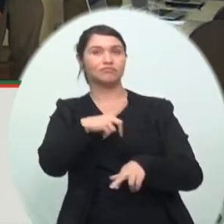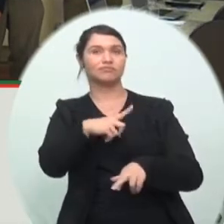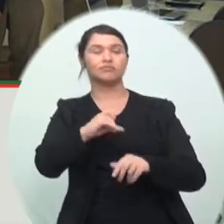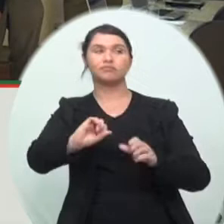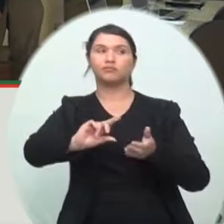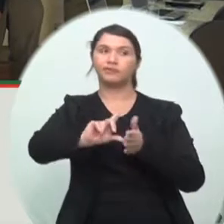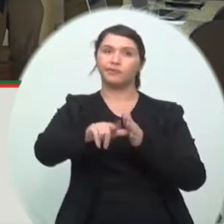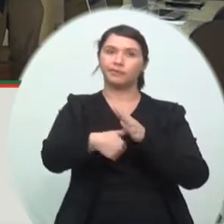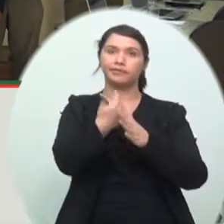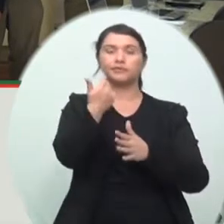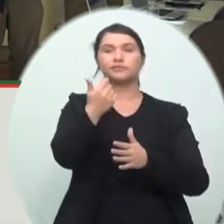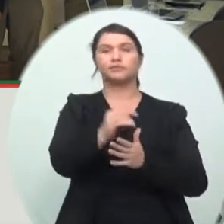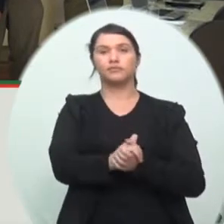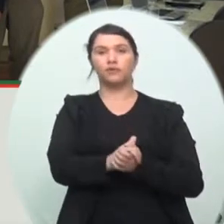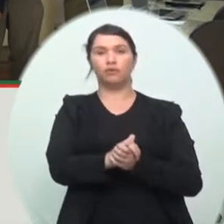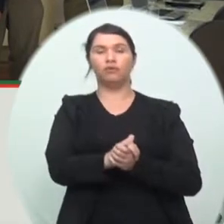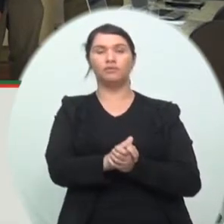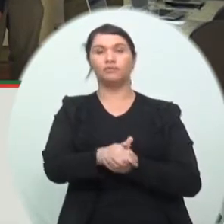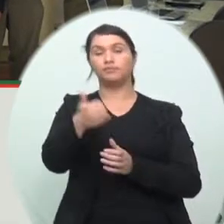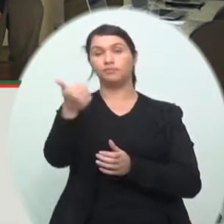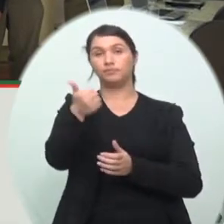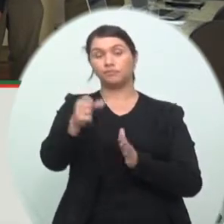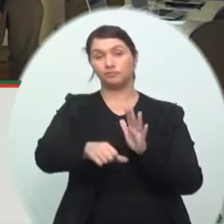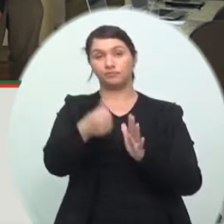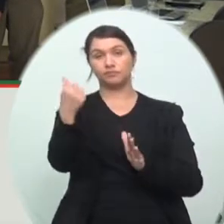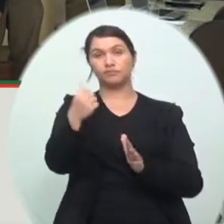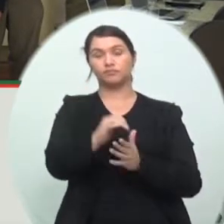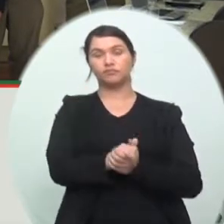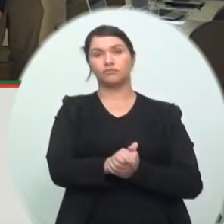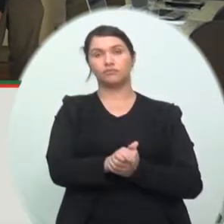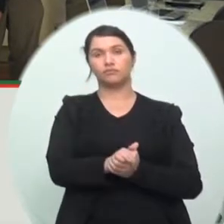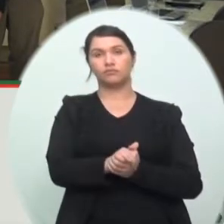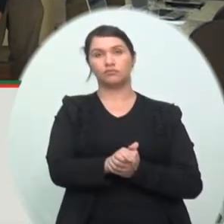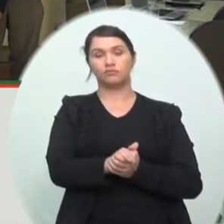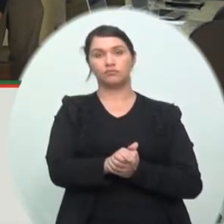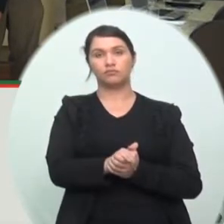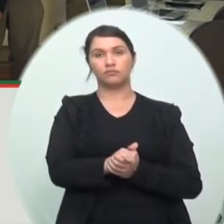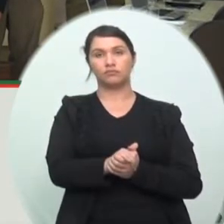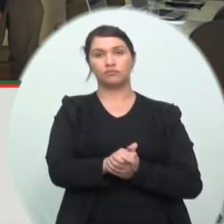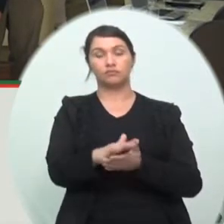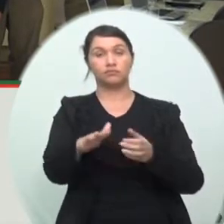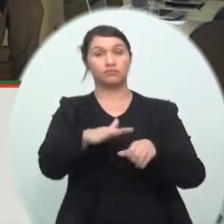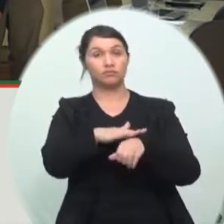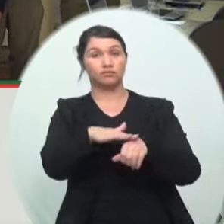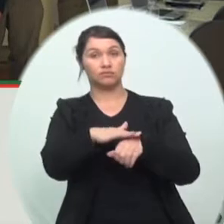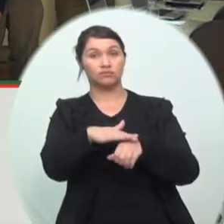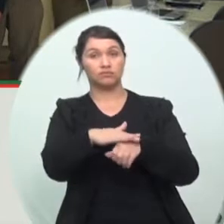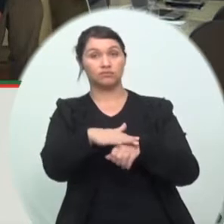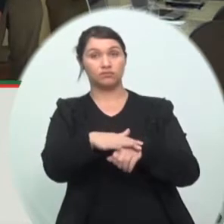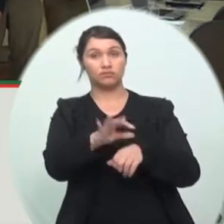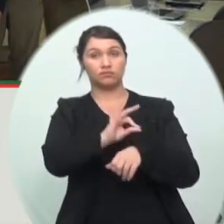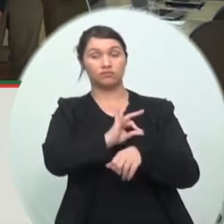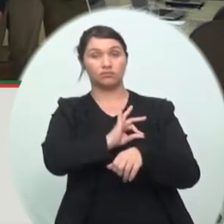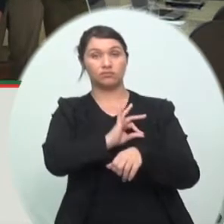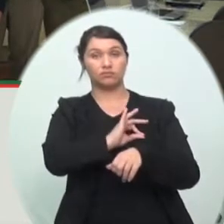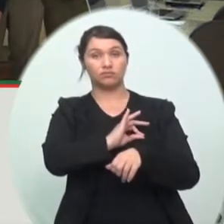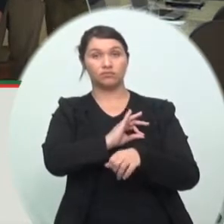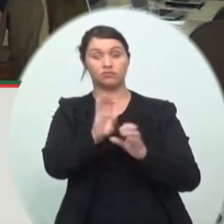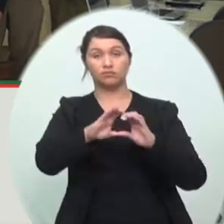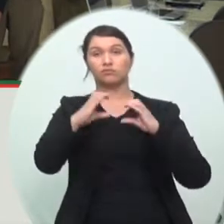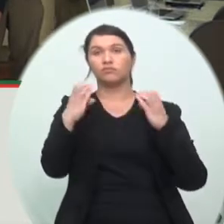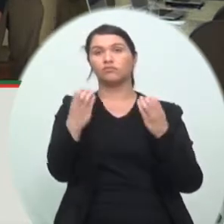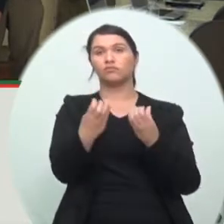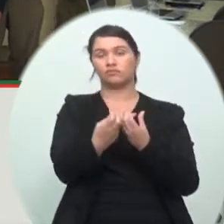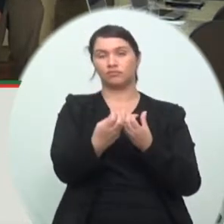senhores, nós tentamos pela primeira vez falar em que hoje é a polícia comunitária, na segurança interativa. E